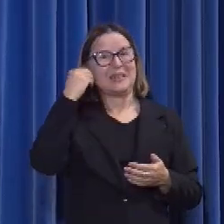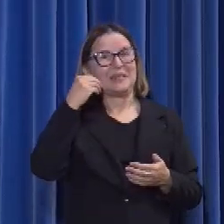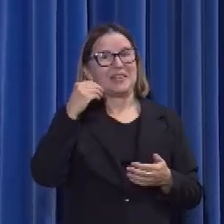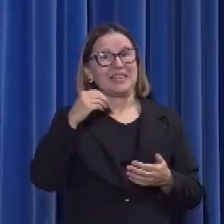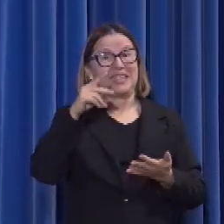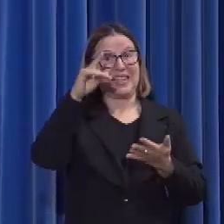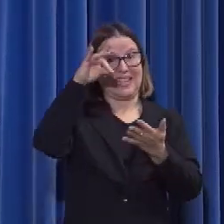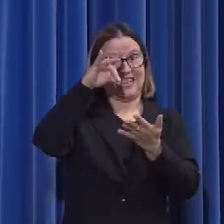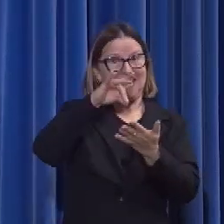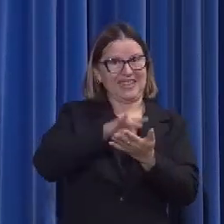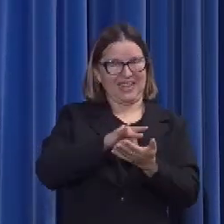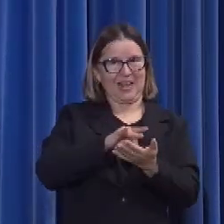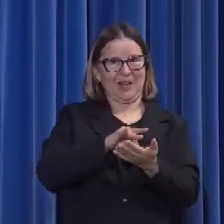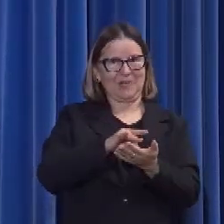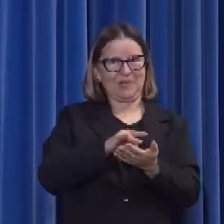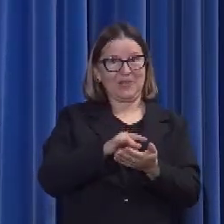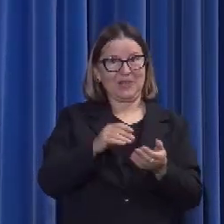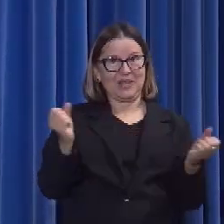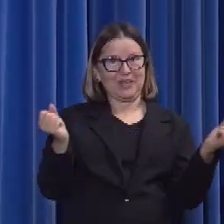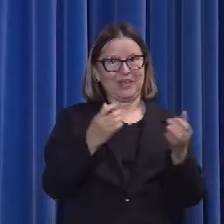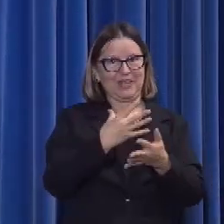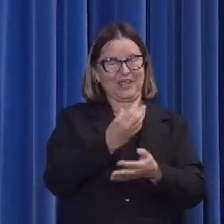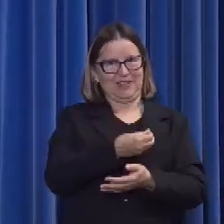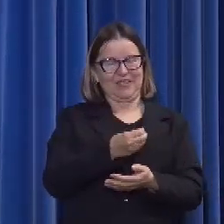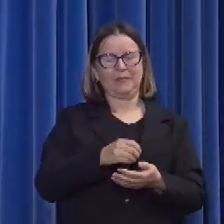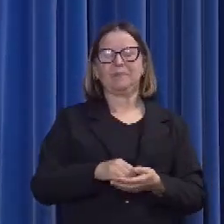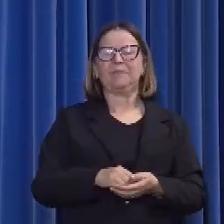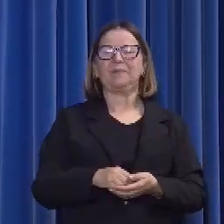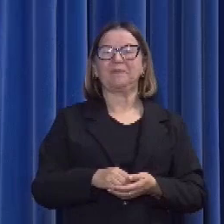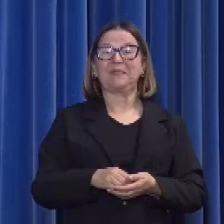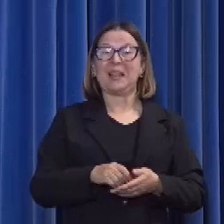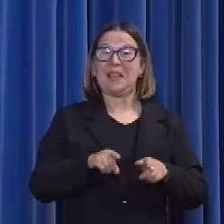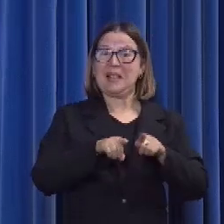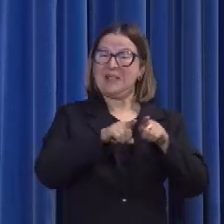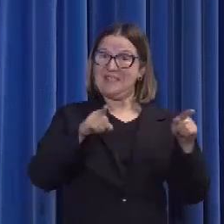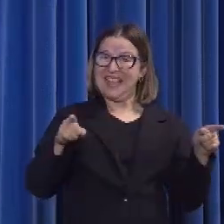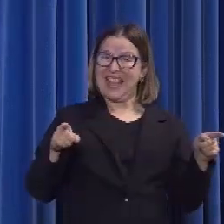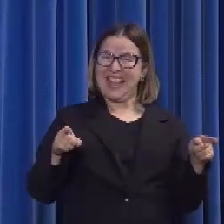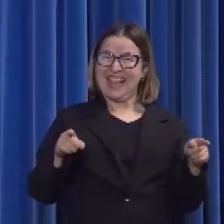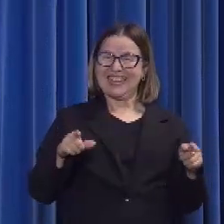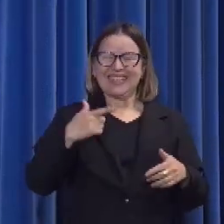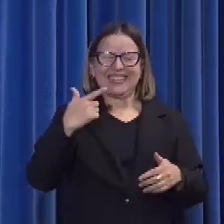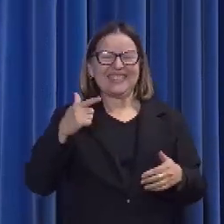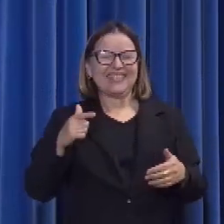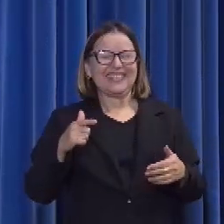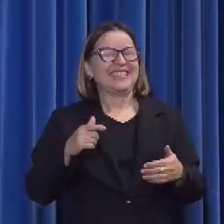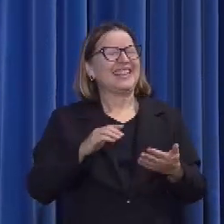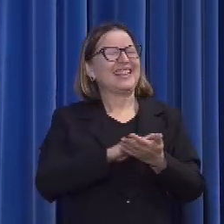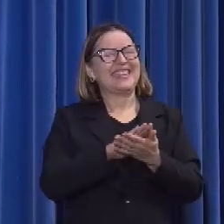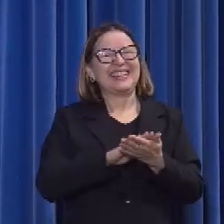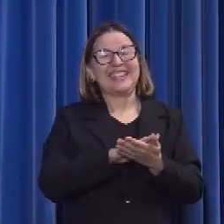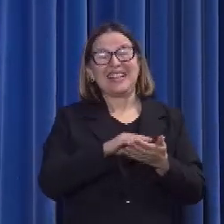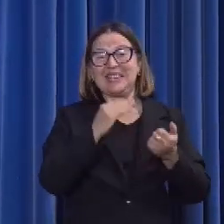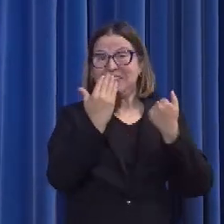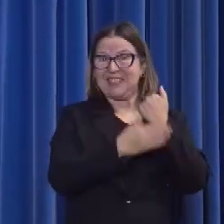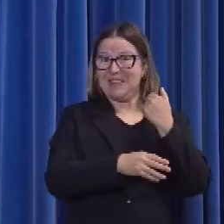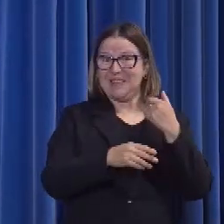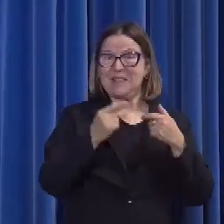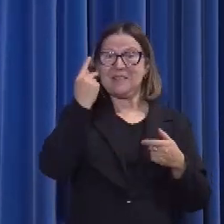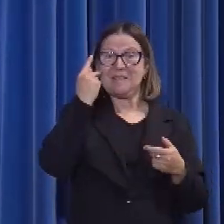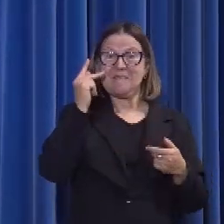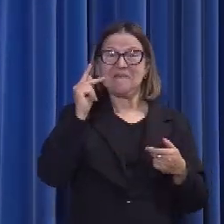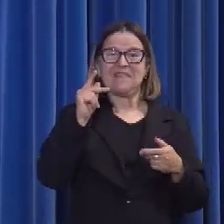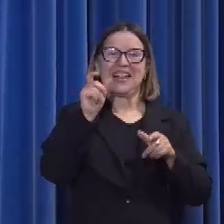nascimento. Por outro lado, nenhuma condenação há para os que estão em Cristo Jesus. Paulo nos diz em Romanos